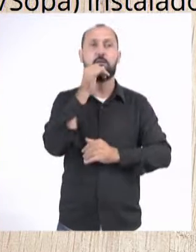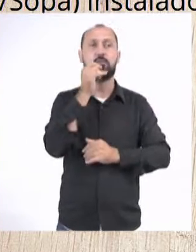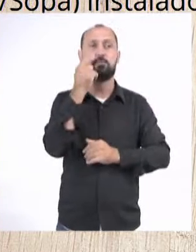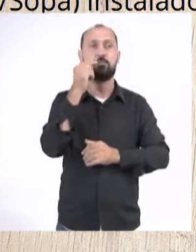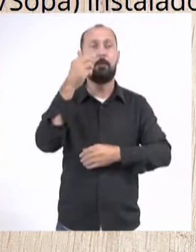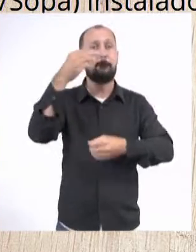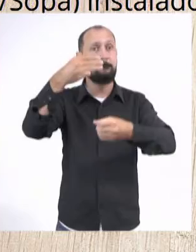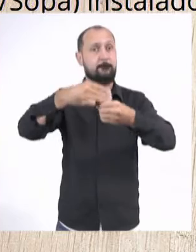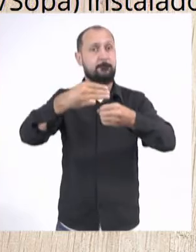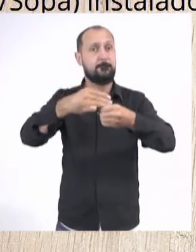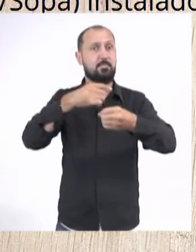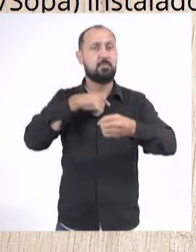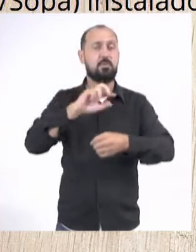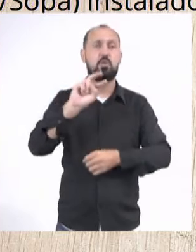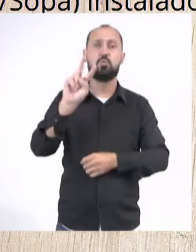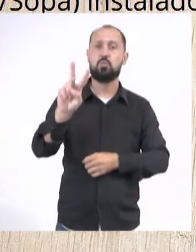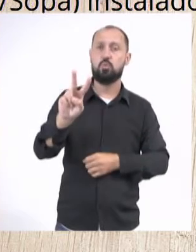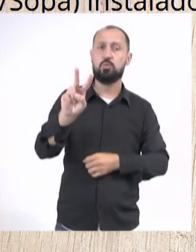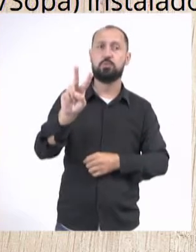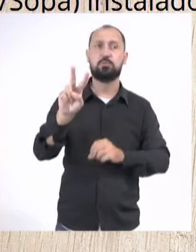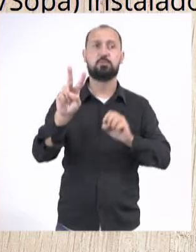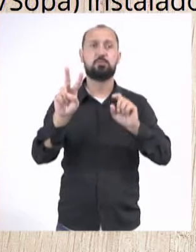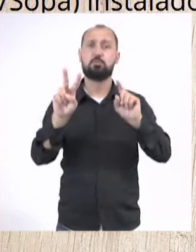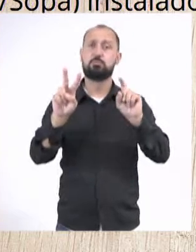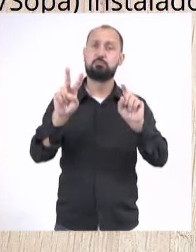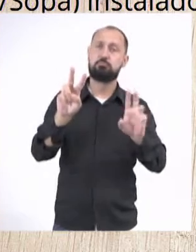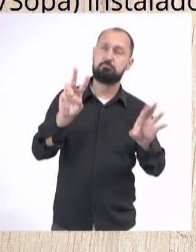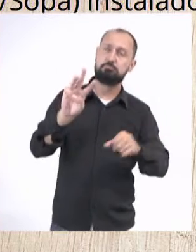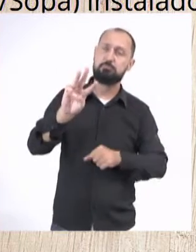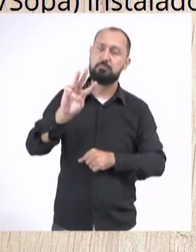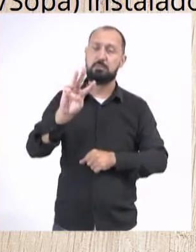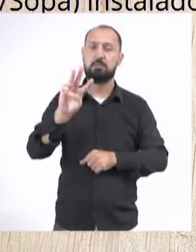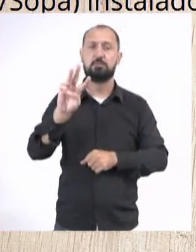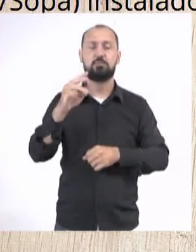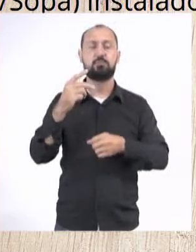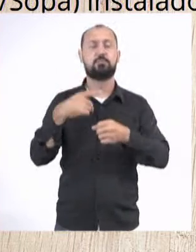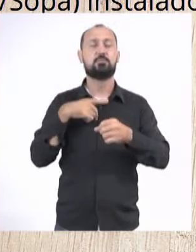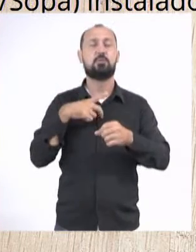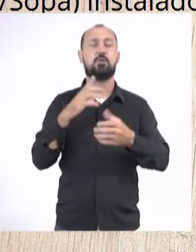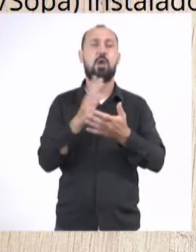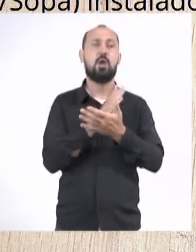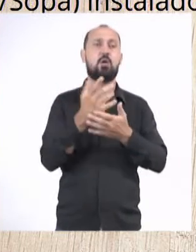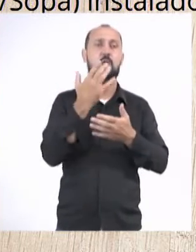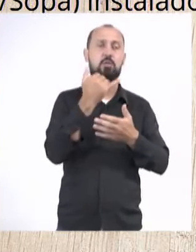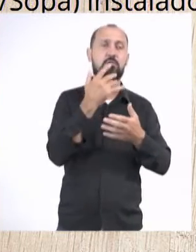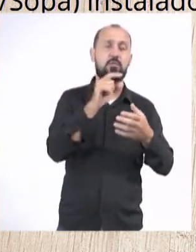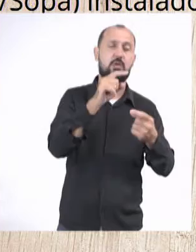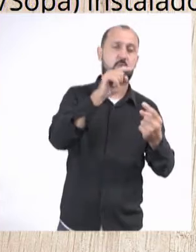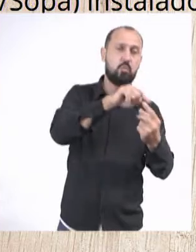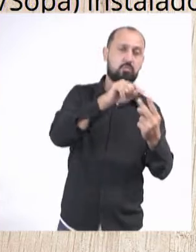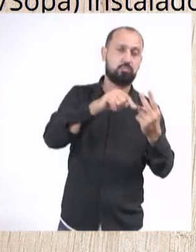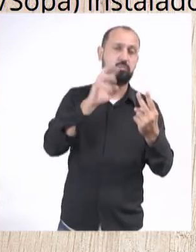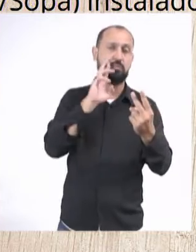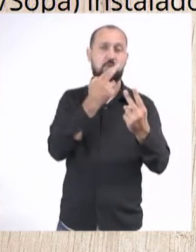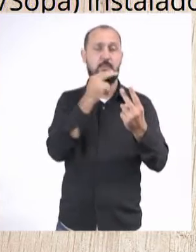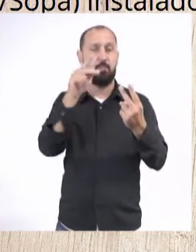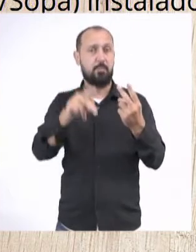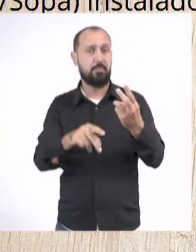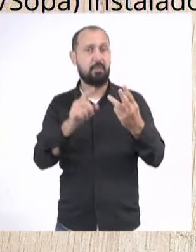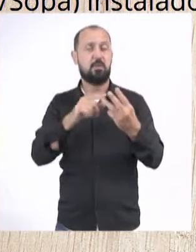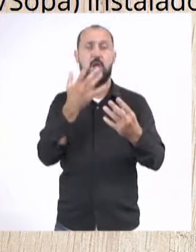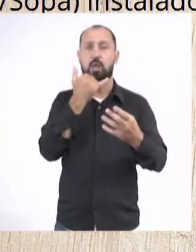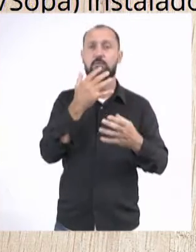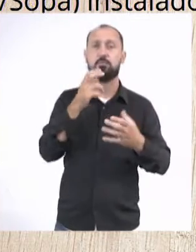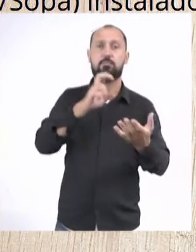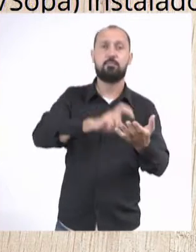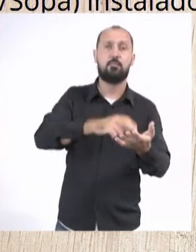em municípios que dispõem de 2 ou 3 programas. Ou seja, tem município que tem o Café Cidadão e o Restaurante Popular, tem município